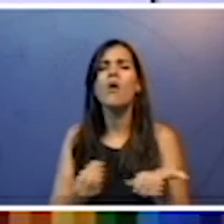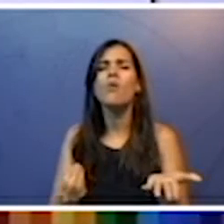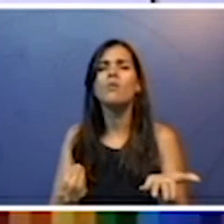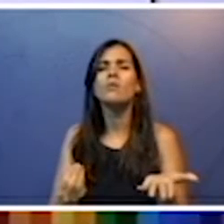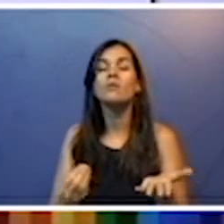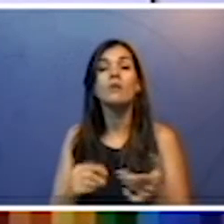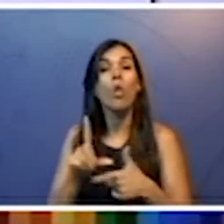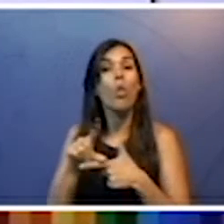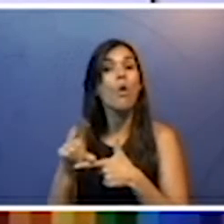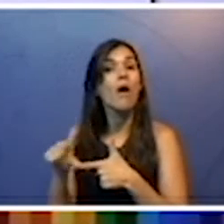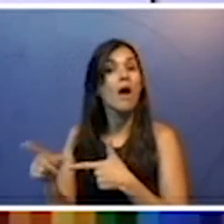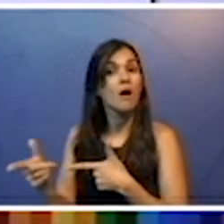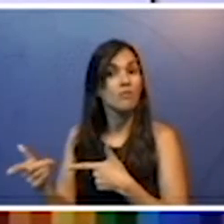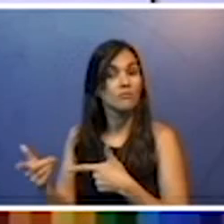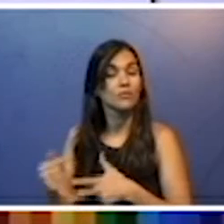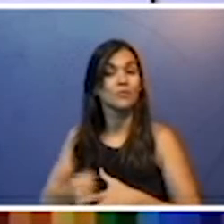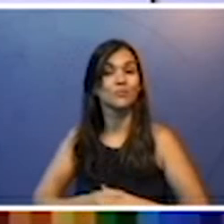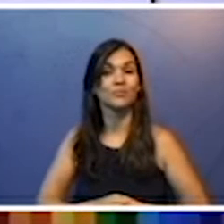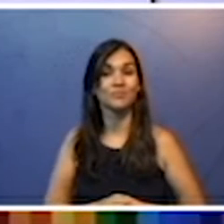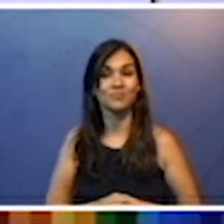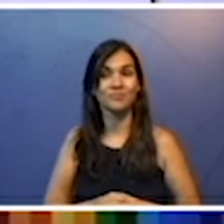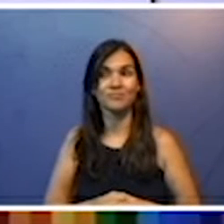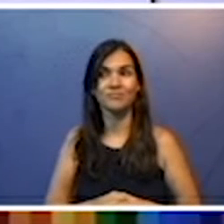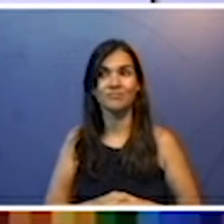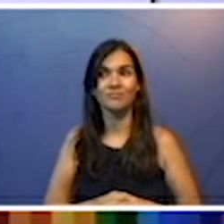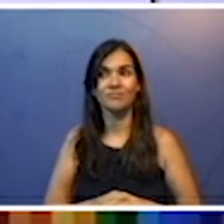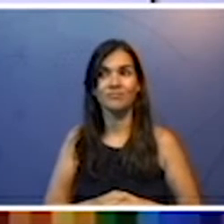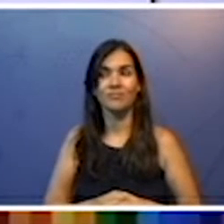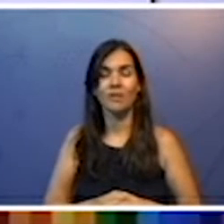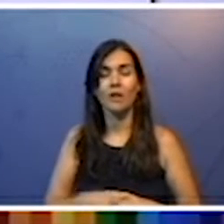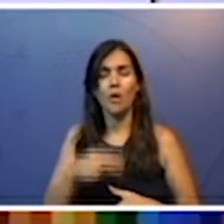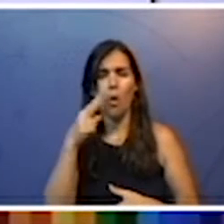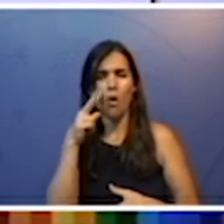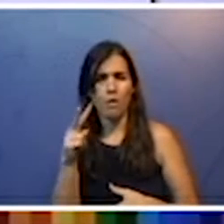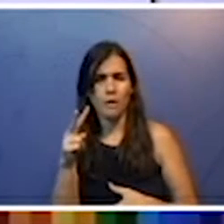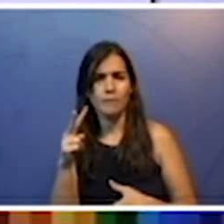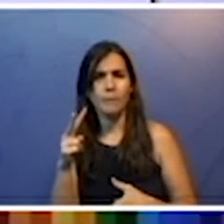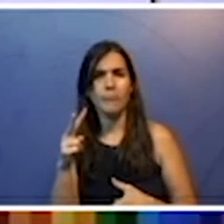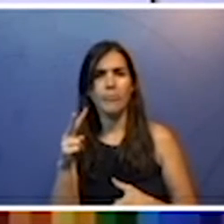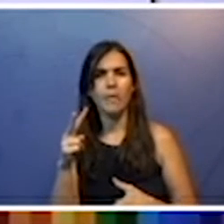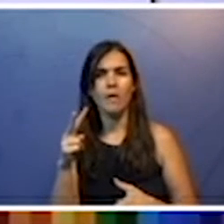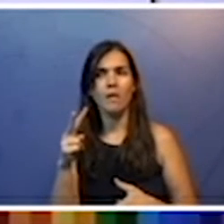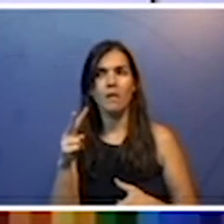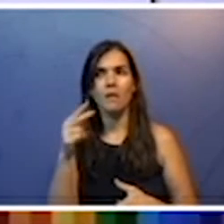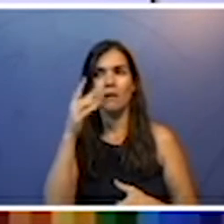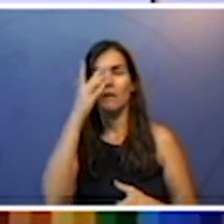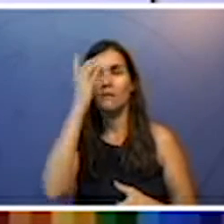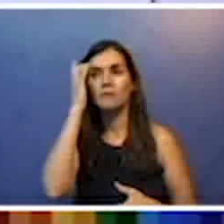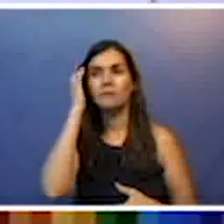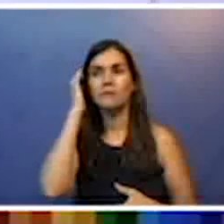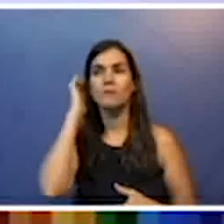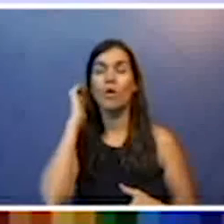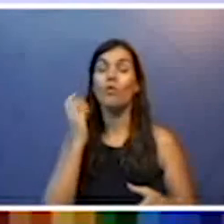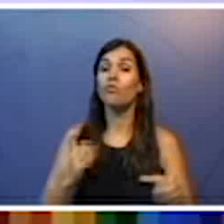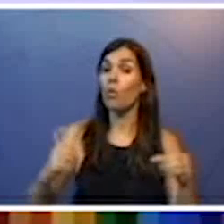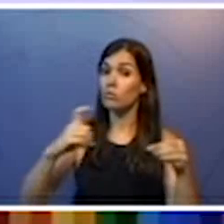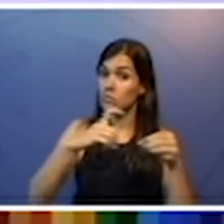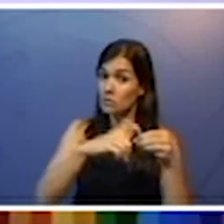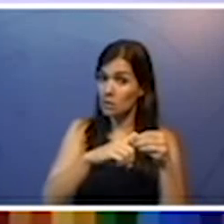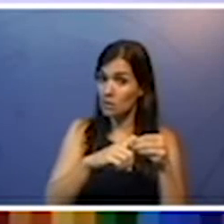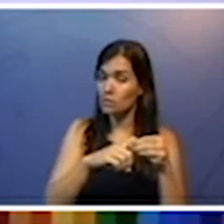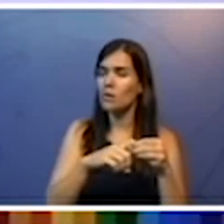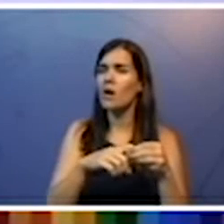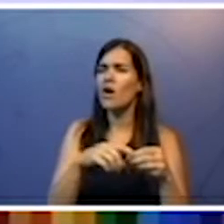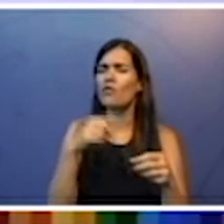O que faltou nesses gráficos? Então, olha só. Vamos voltar lá.